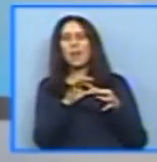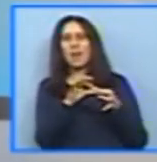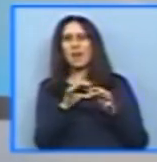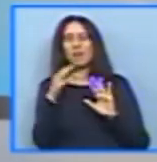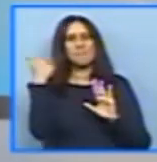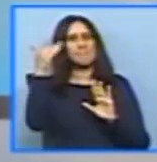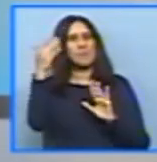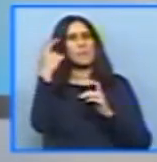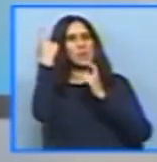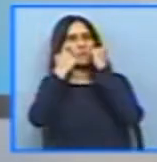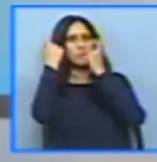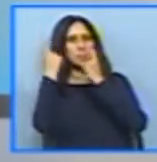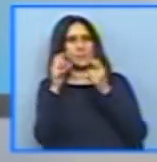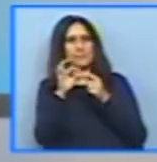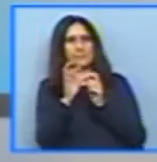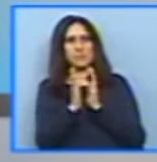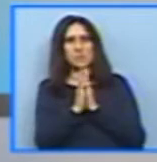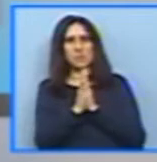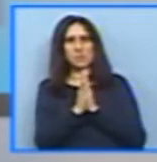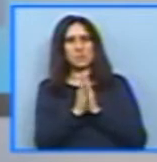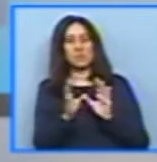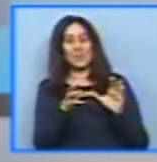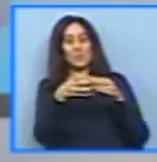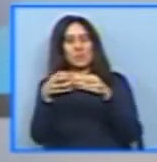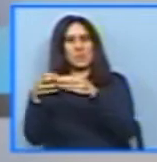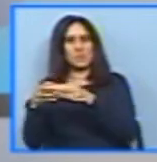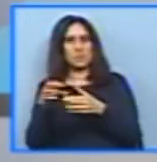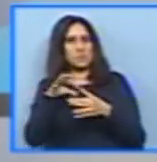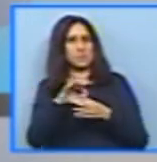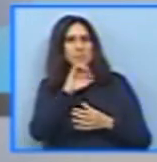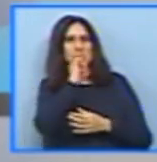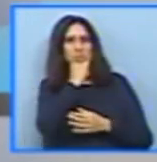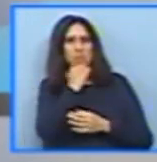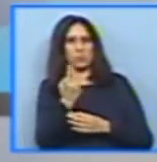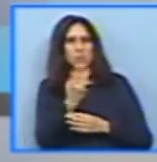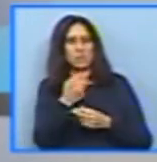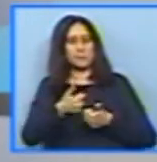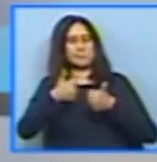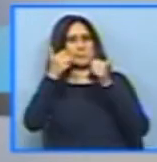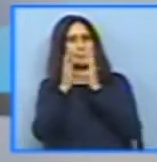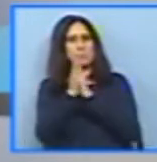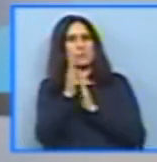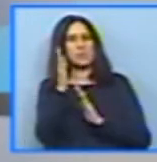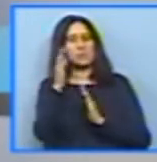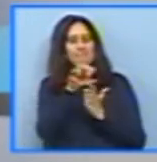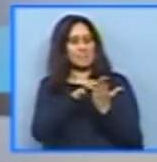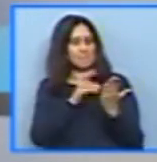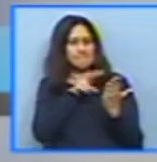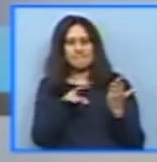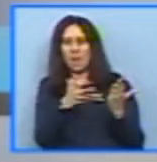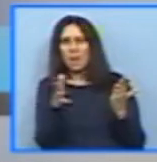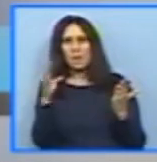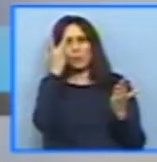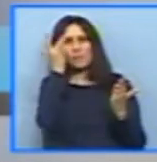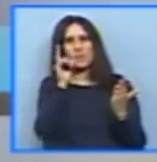ser a reflexão da Igreja, das comunidades, acerca do mistério trinitário de Deus. Não é fácil encontrar na Escritura. São João